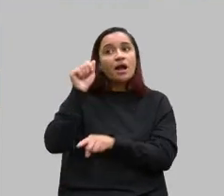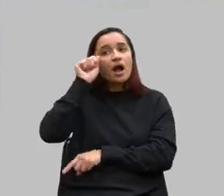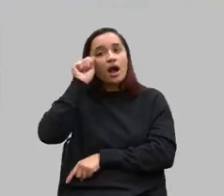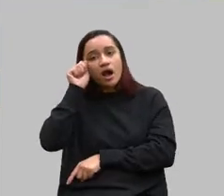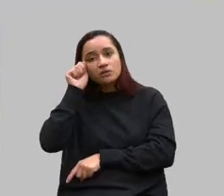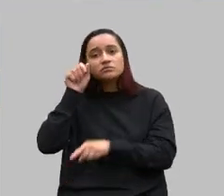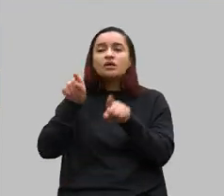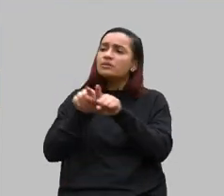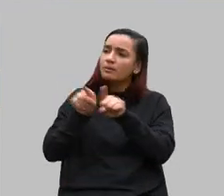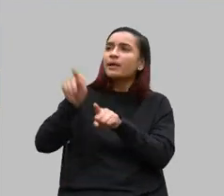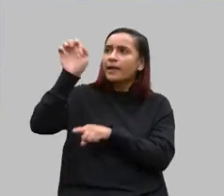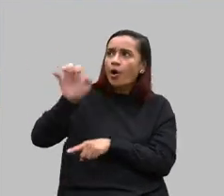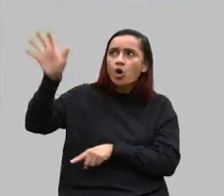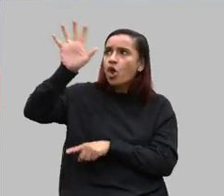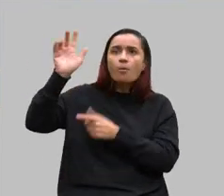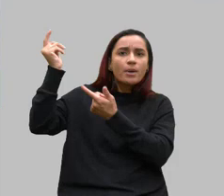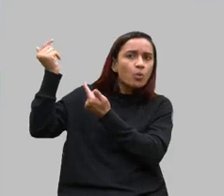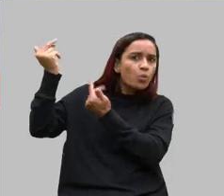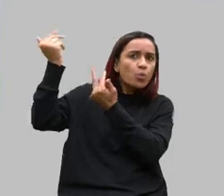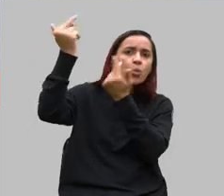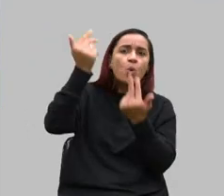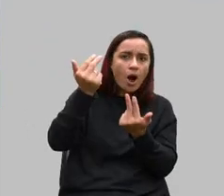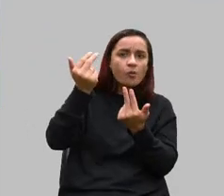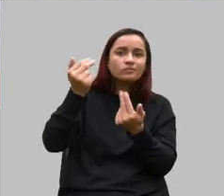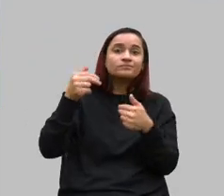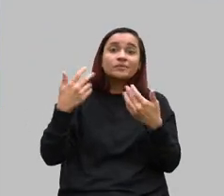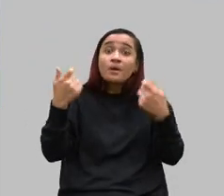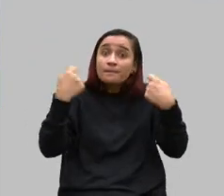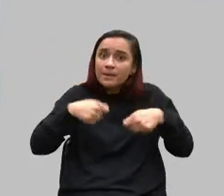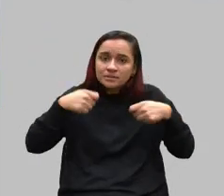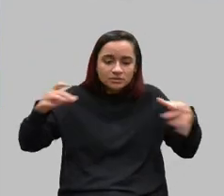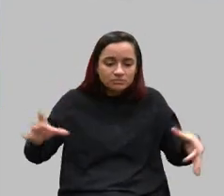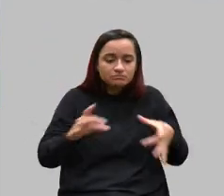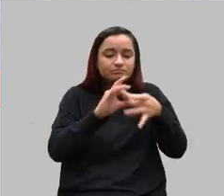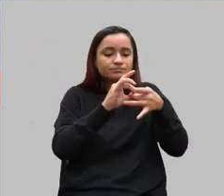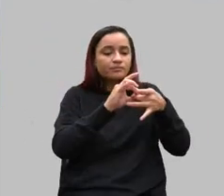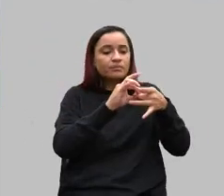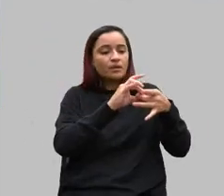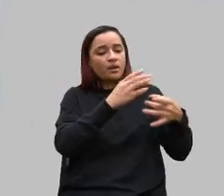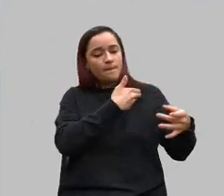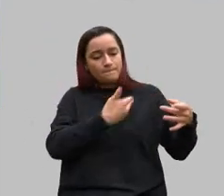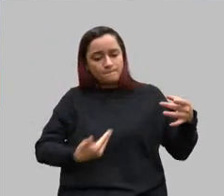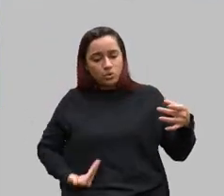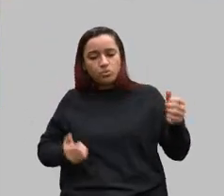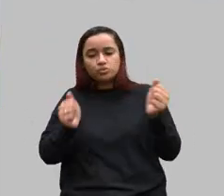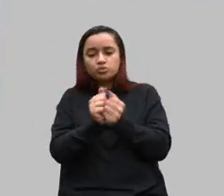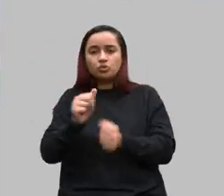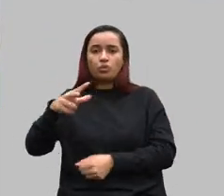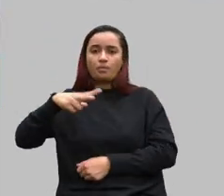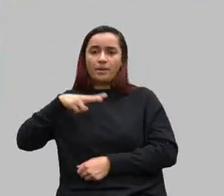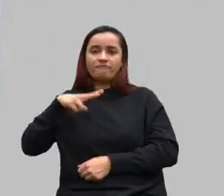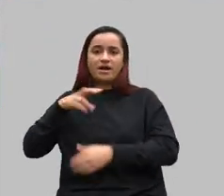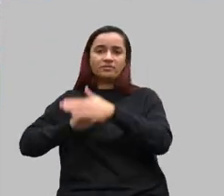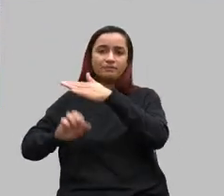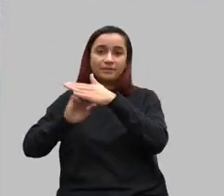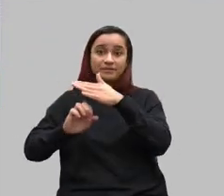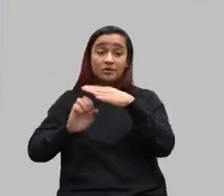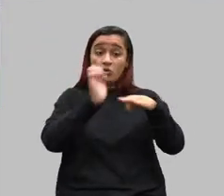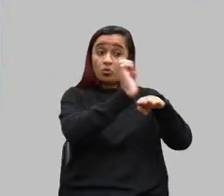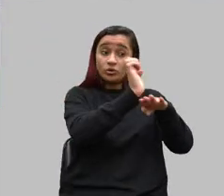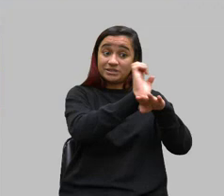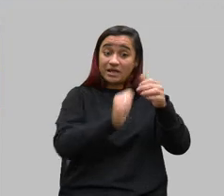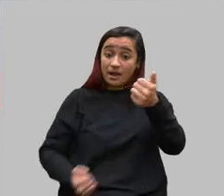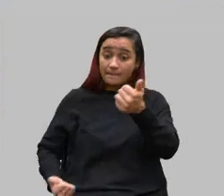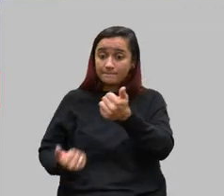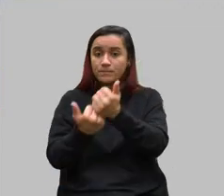Europa então é parceria público-privada em que o estado dá o apoio para que o